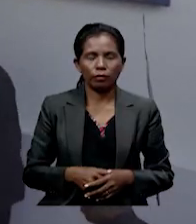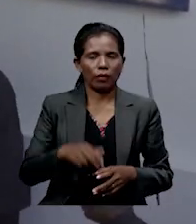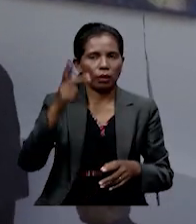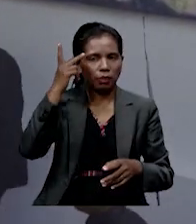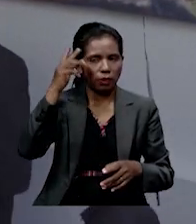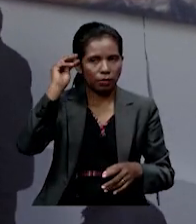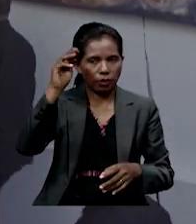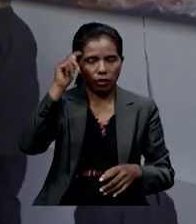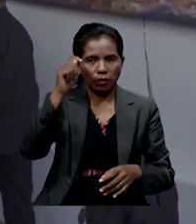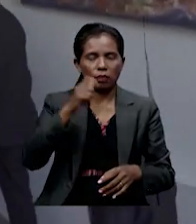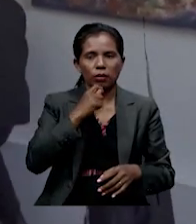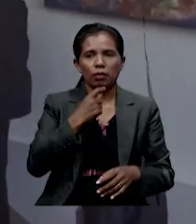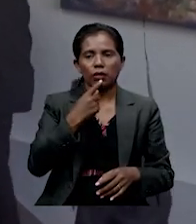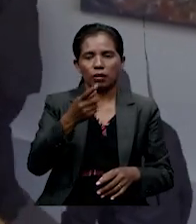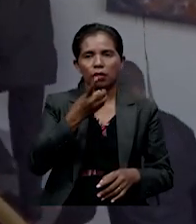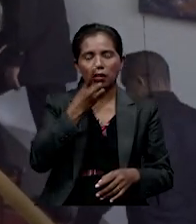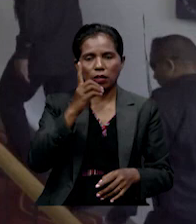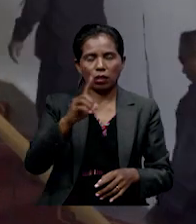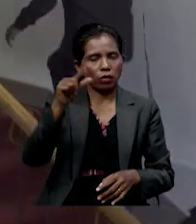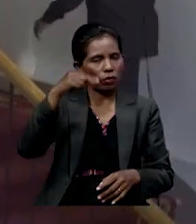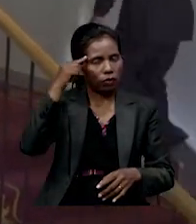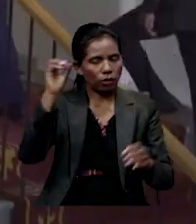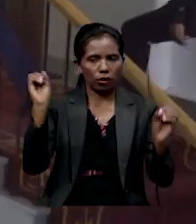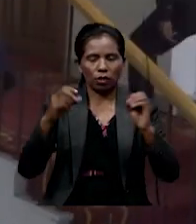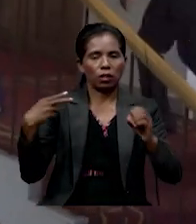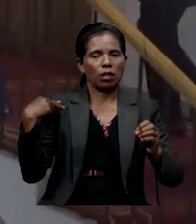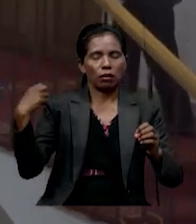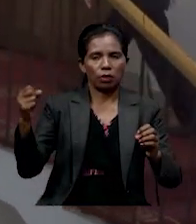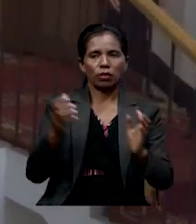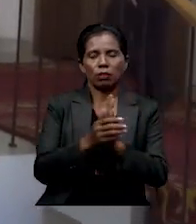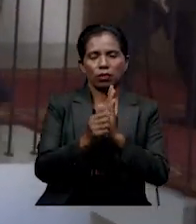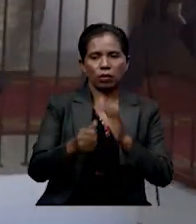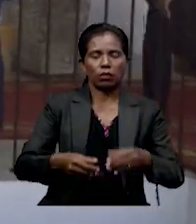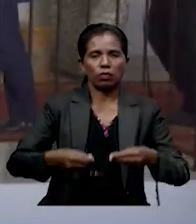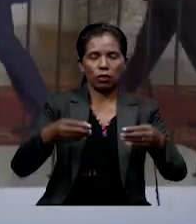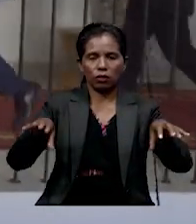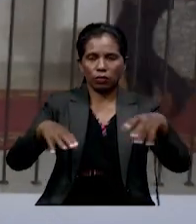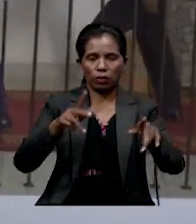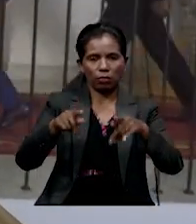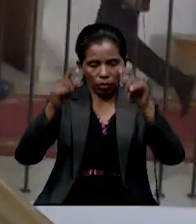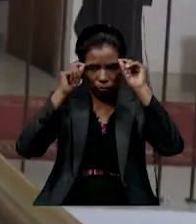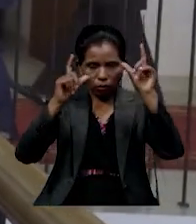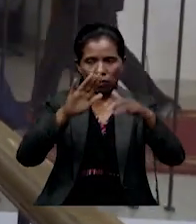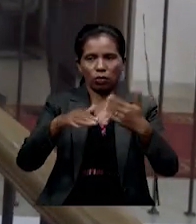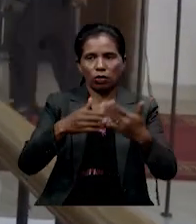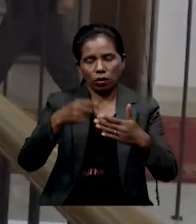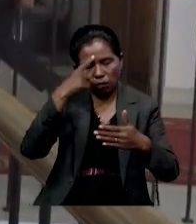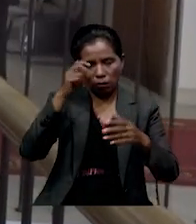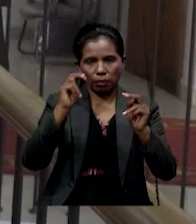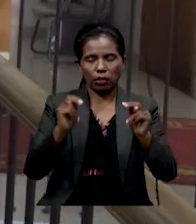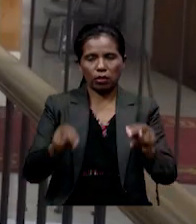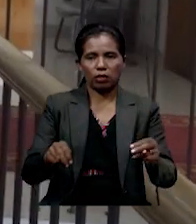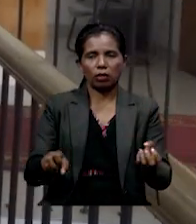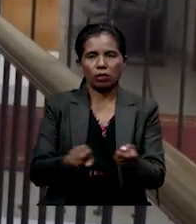Primeiro-ministro Tarumbatan Ruak declara governo layakbit no capacidade ho de foservisu ba Timorong Hoto, tambane precisa apoio ho si